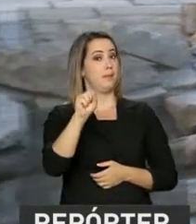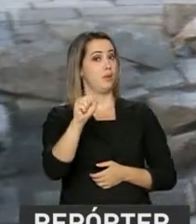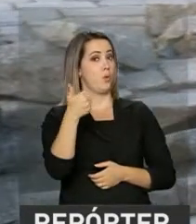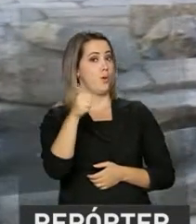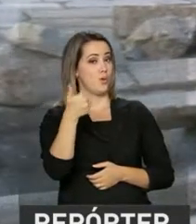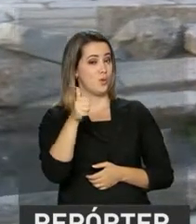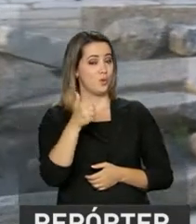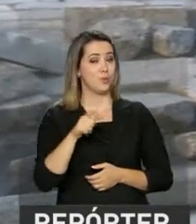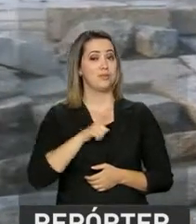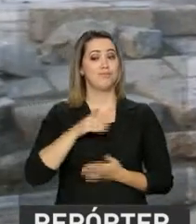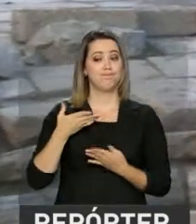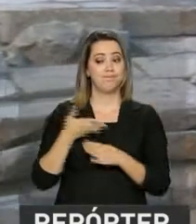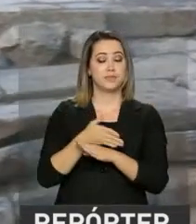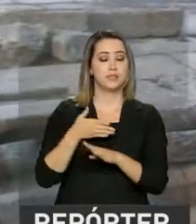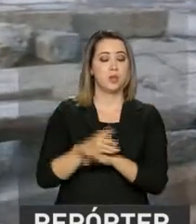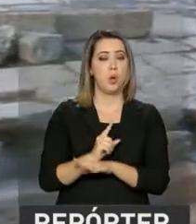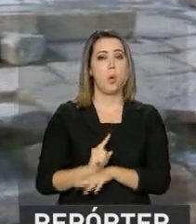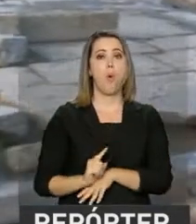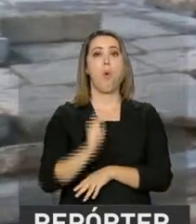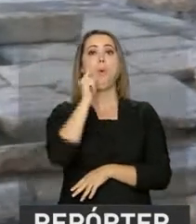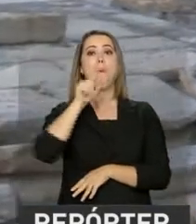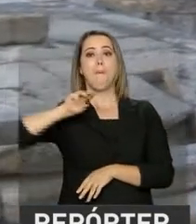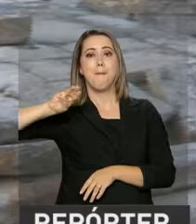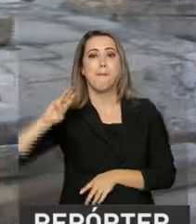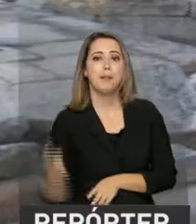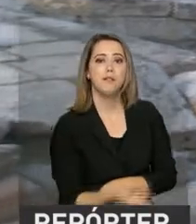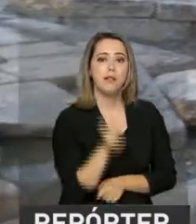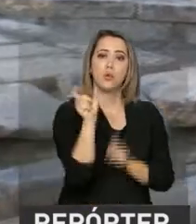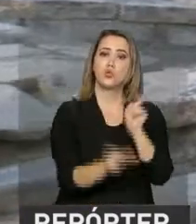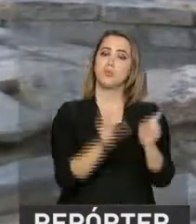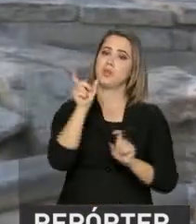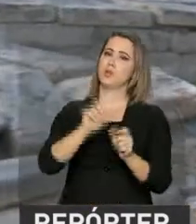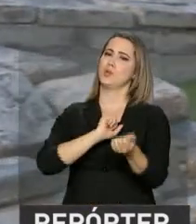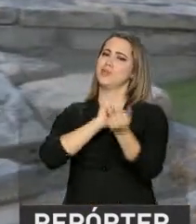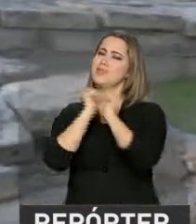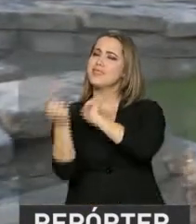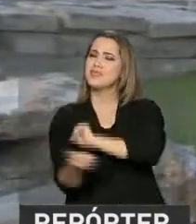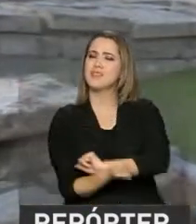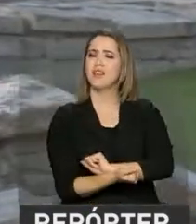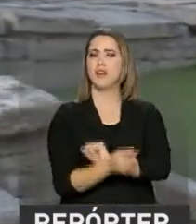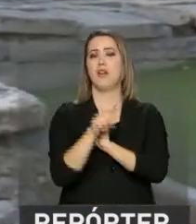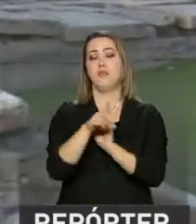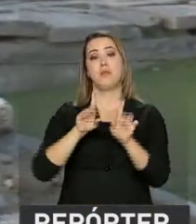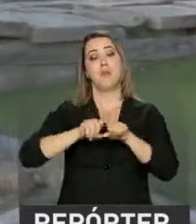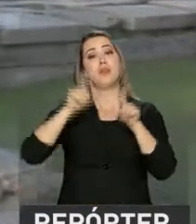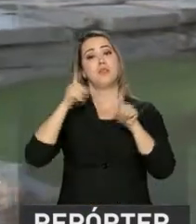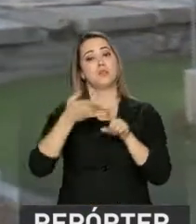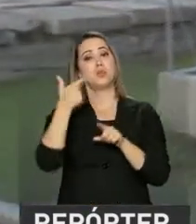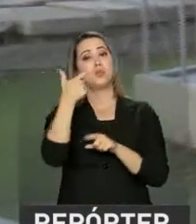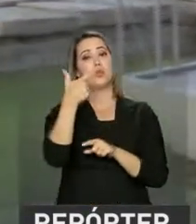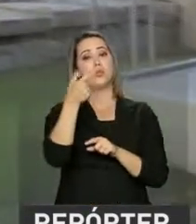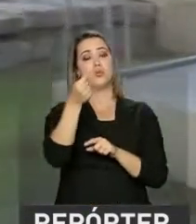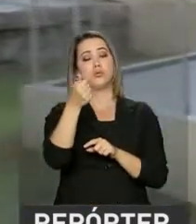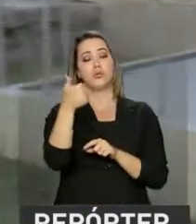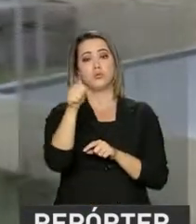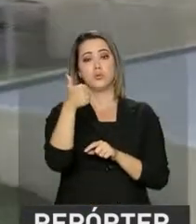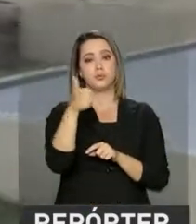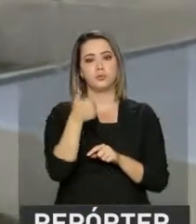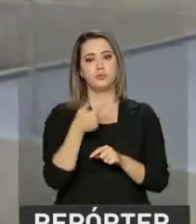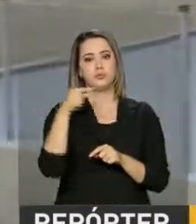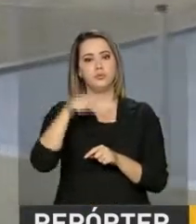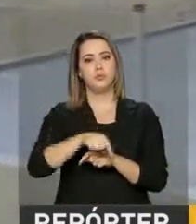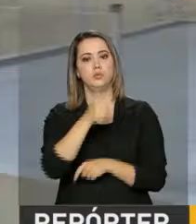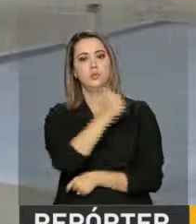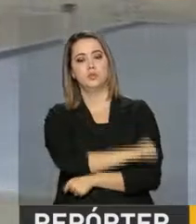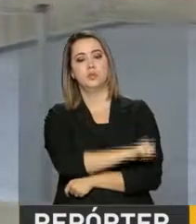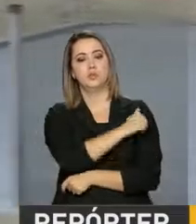cerca de 1 milhão de escravos africanos mas foi só em 2011 durante as obras de revitalização da zona portuária aqui